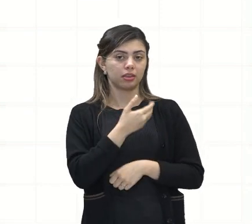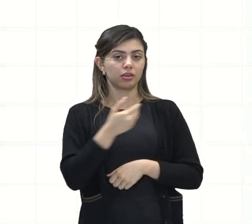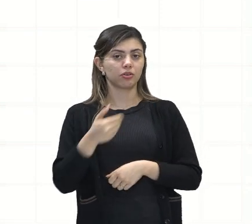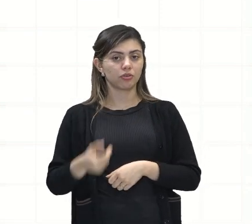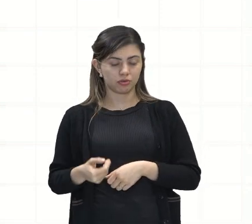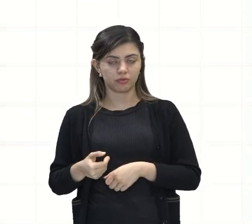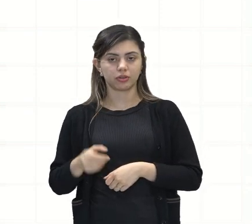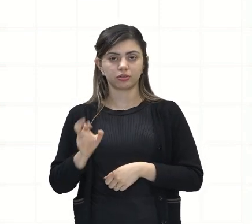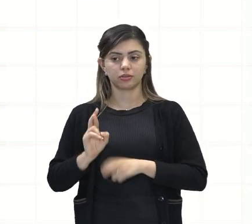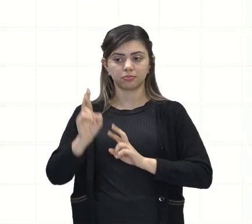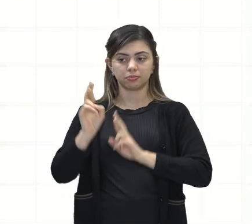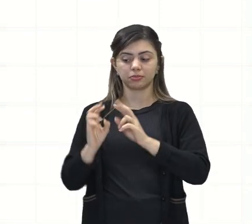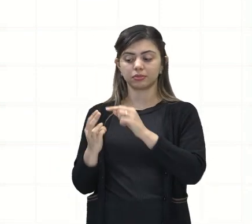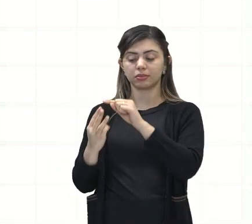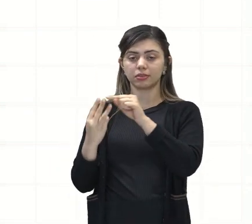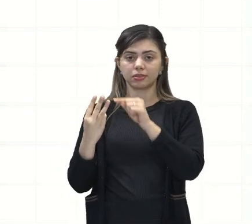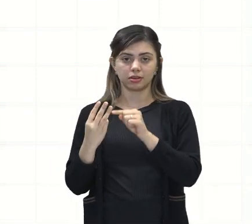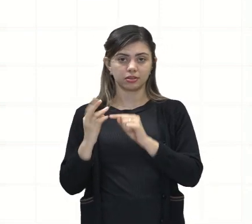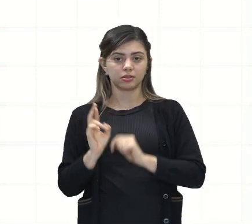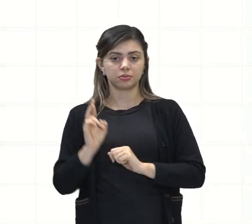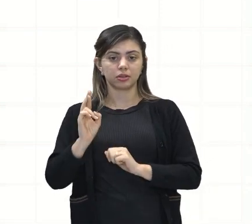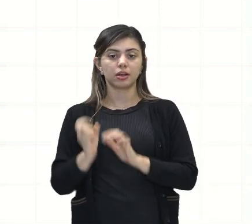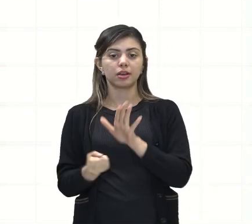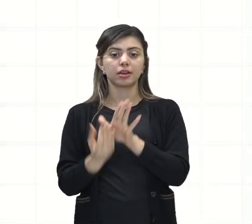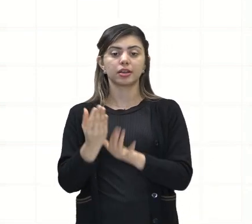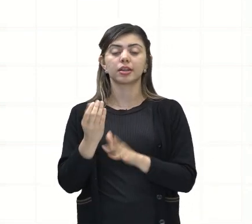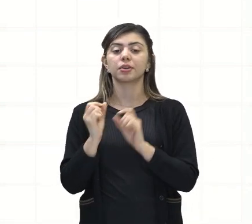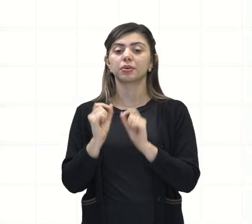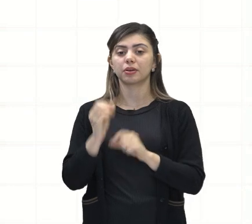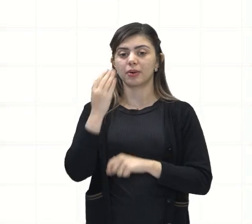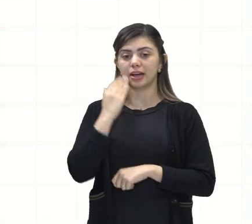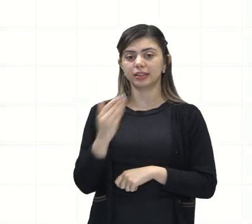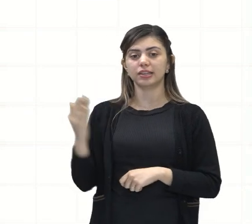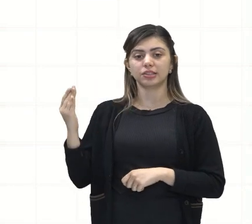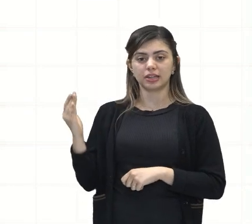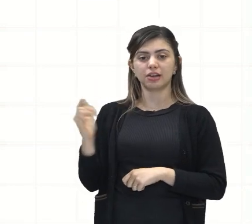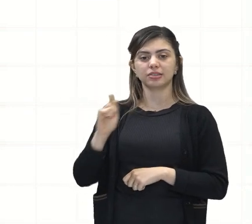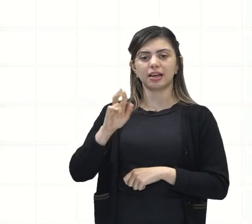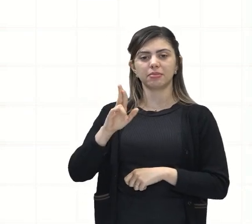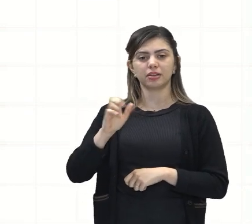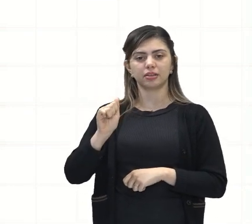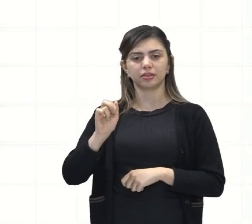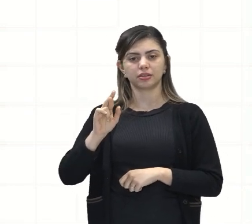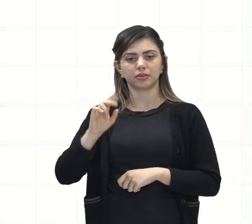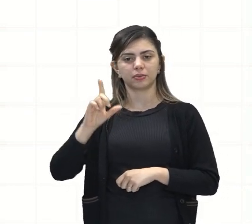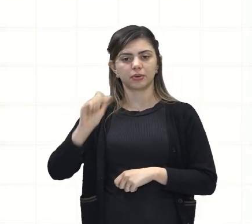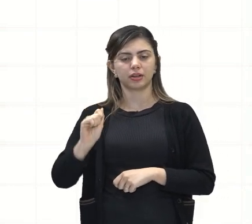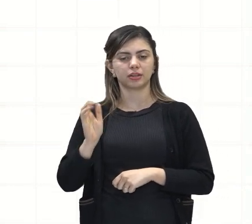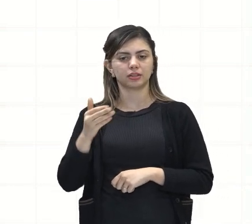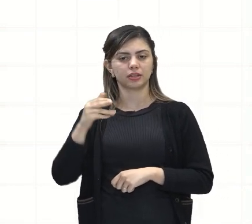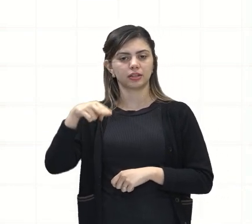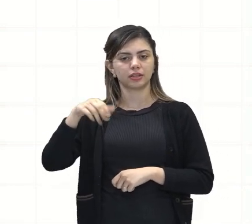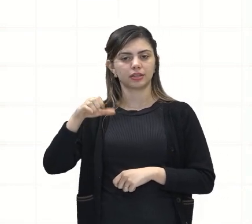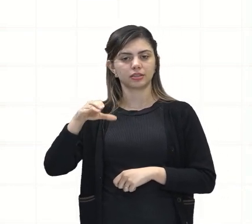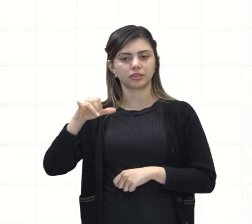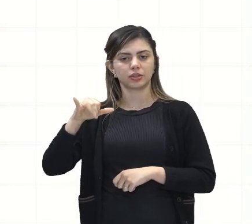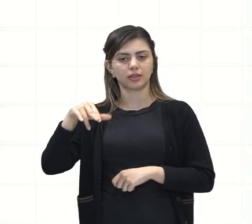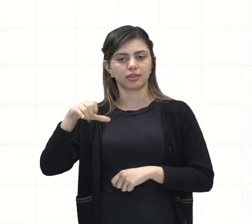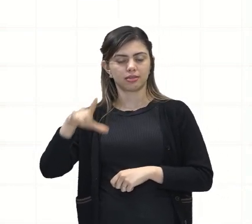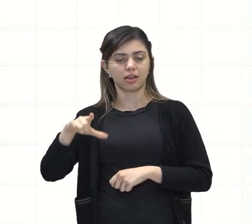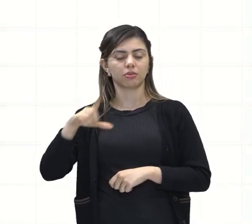provisória, cria-se a Guarda Nacional, que tinha como objetivo principal o